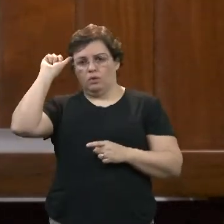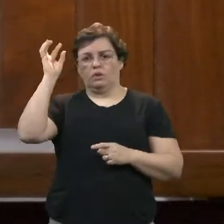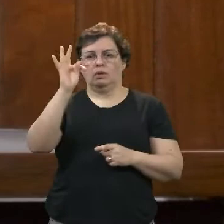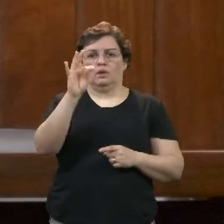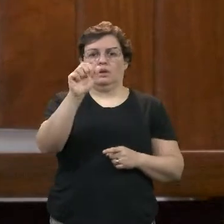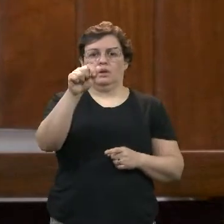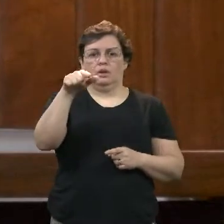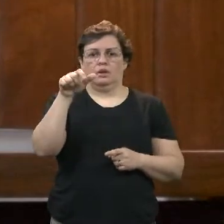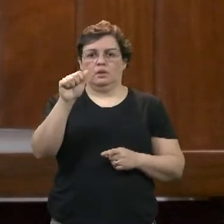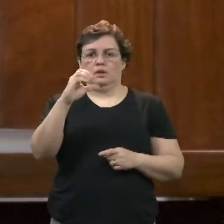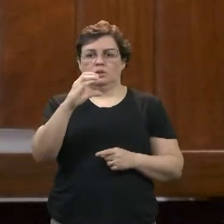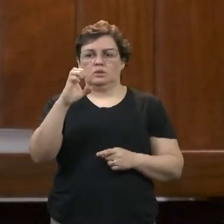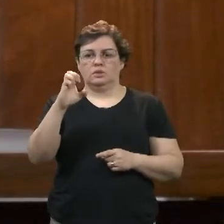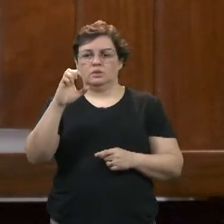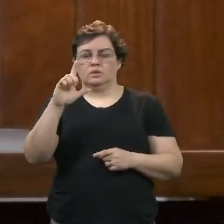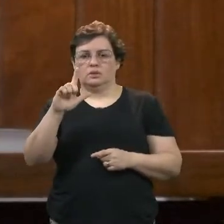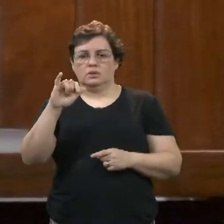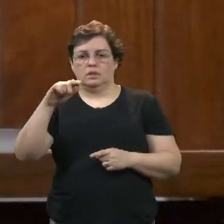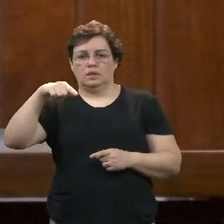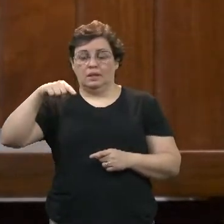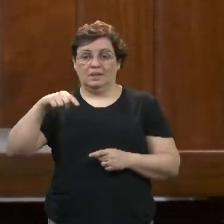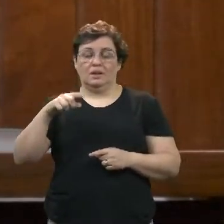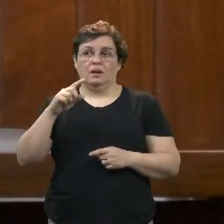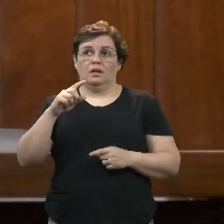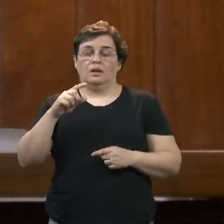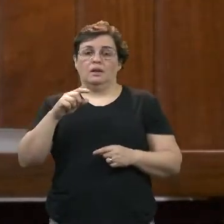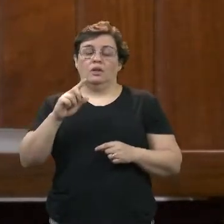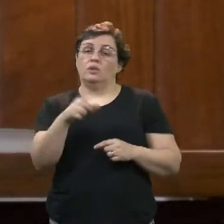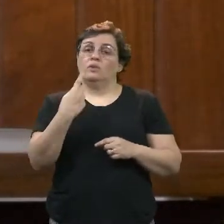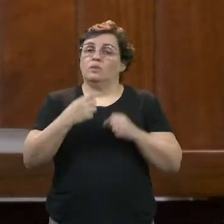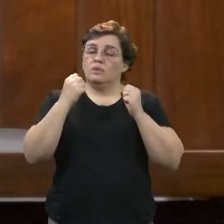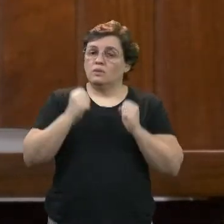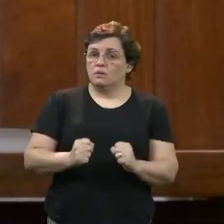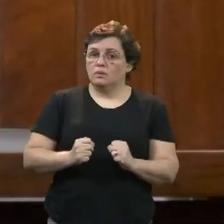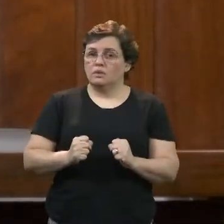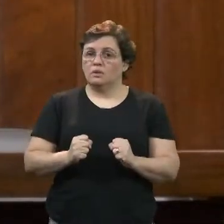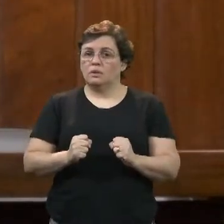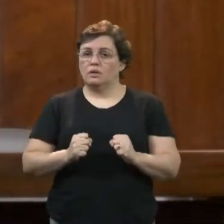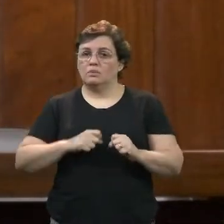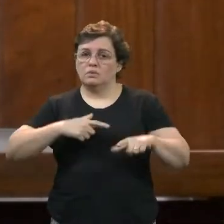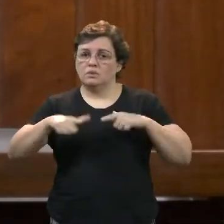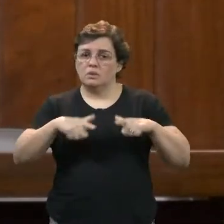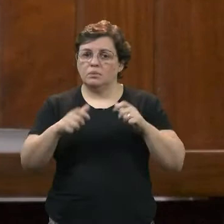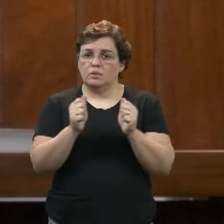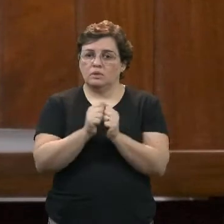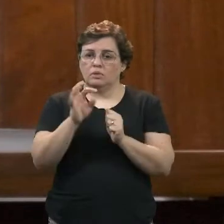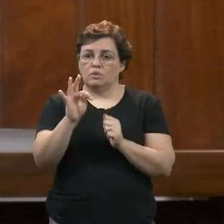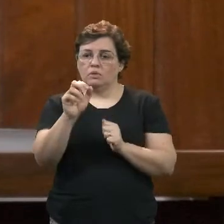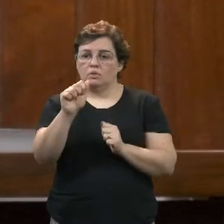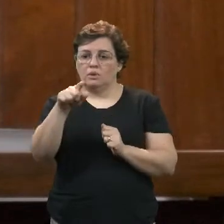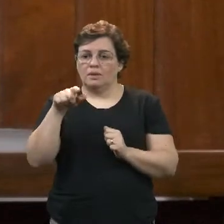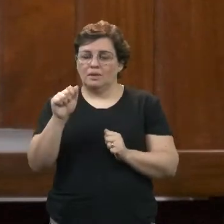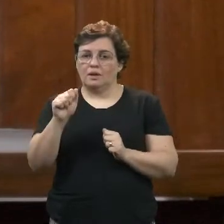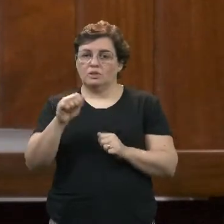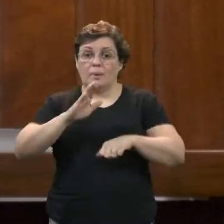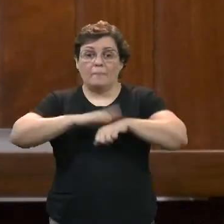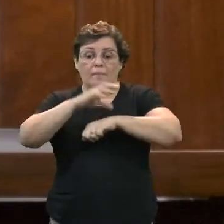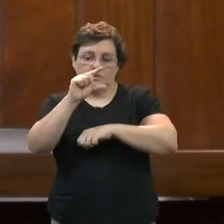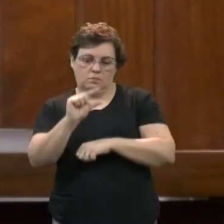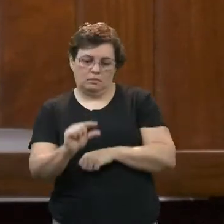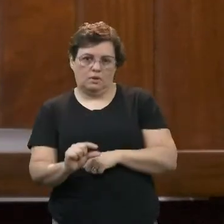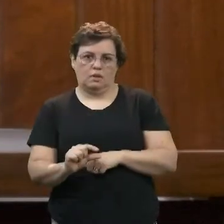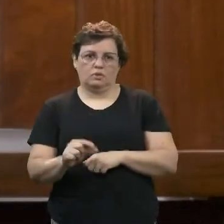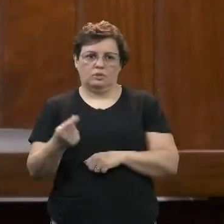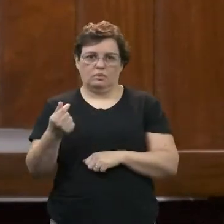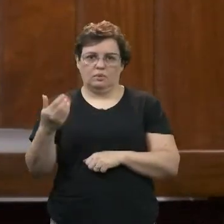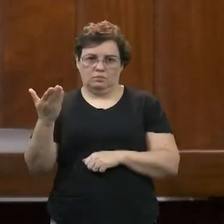possibilidade de operar nos com taxa inferior ao que já vem sendo feito recentemente já estão baixos essas taxas conosco tá valendo de